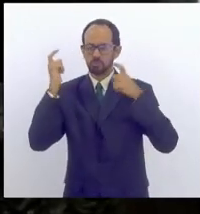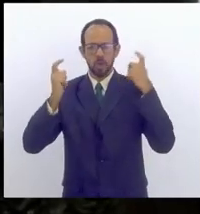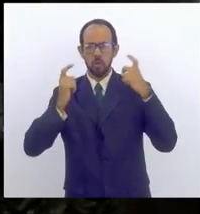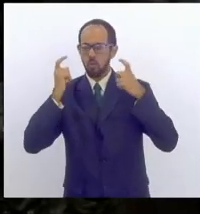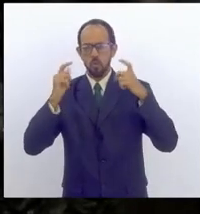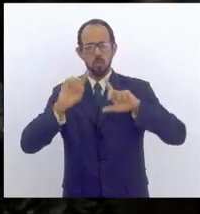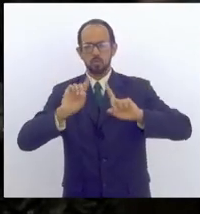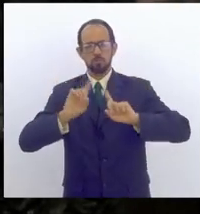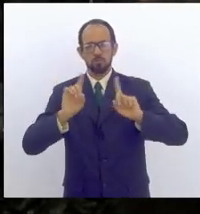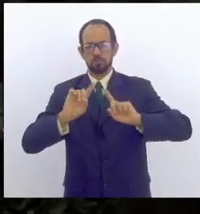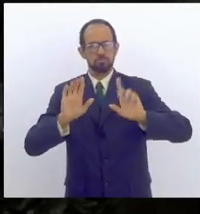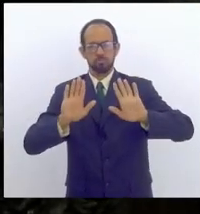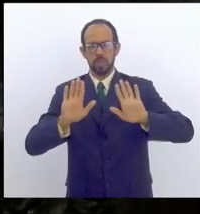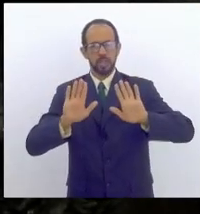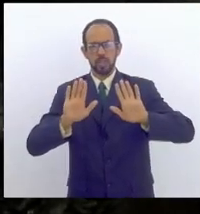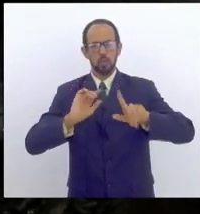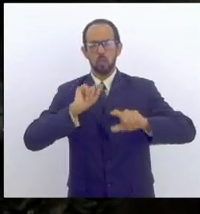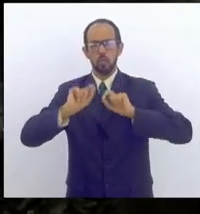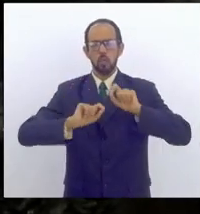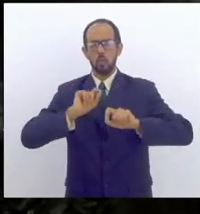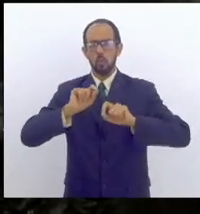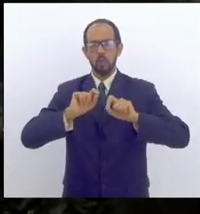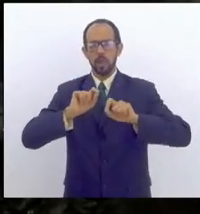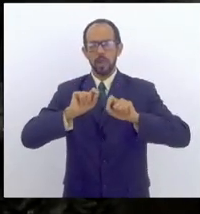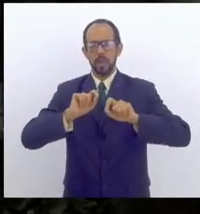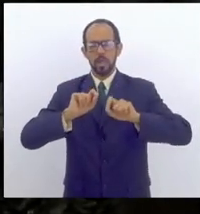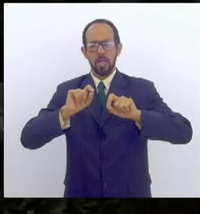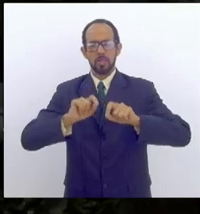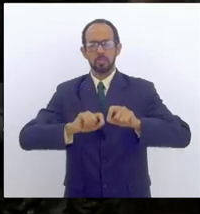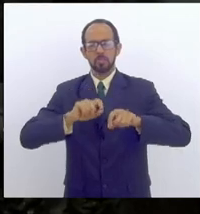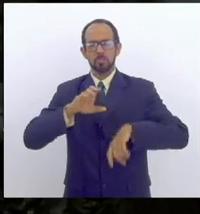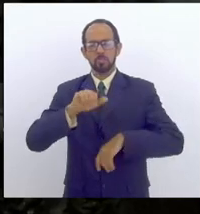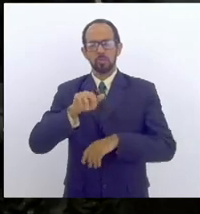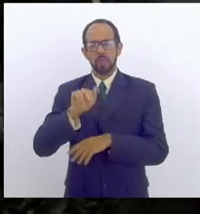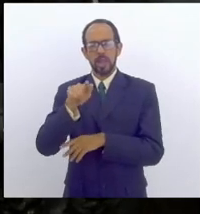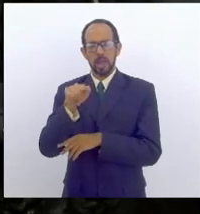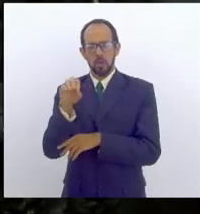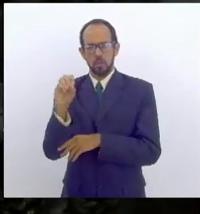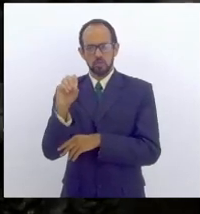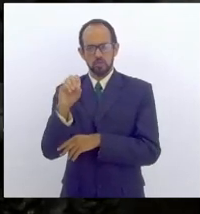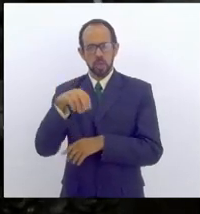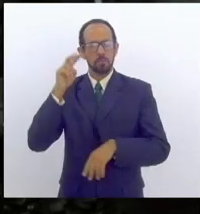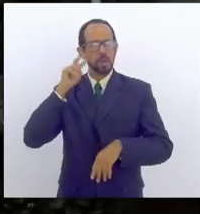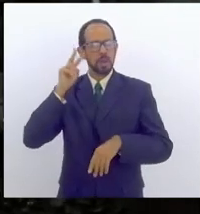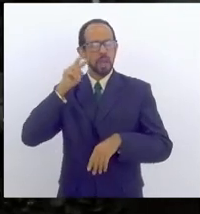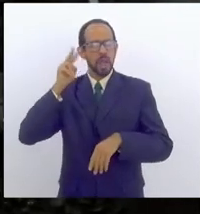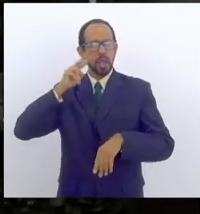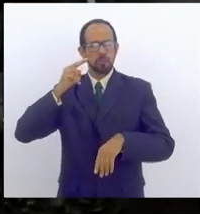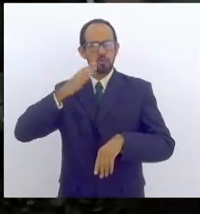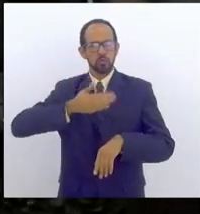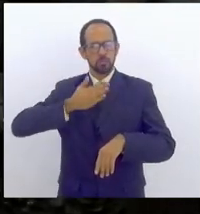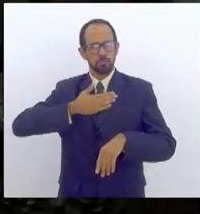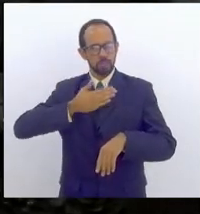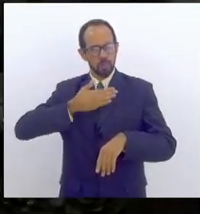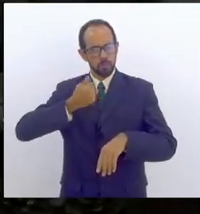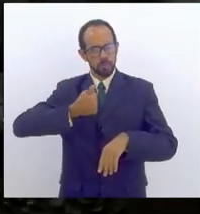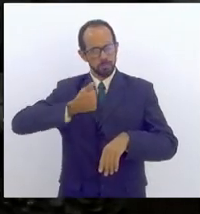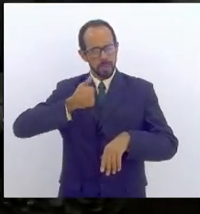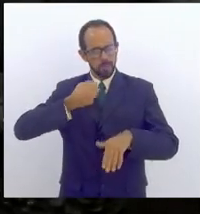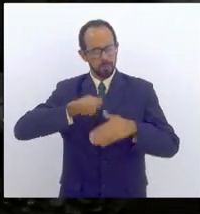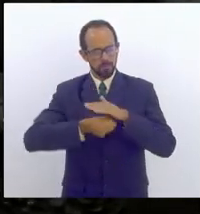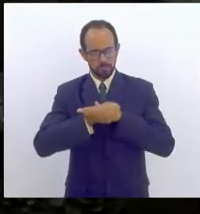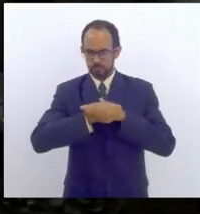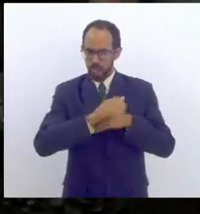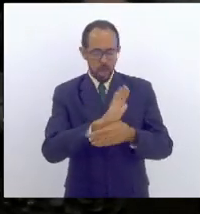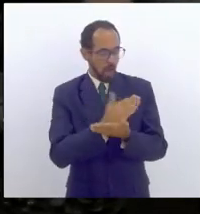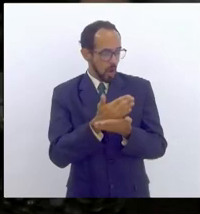questão dos cargos. Eu me lembro, né, no nosso primeiro mandato, alguns aqui nem eram nascidos, vários